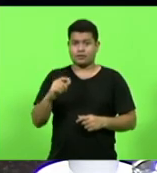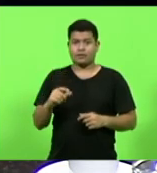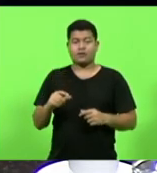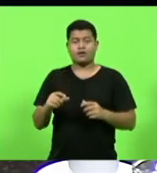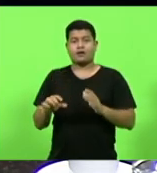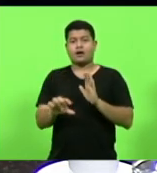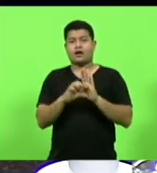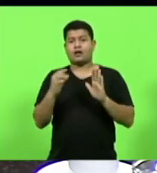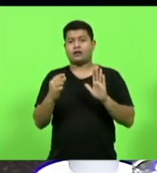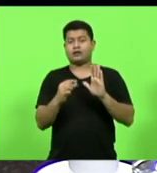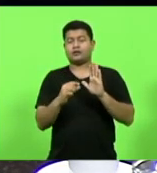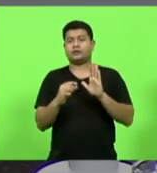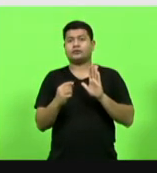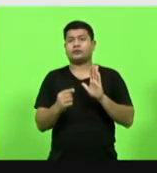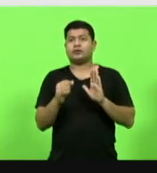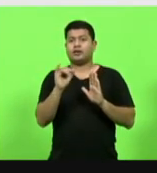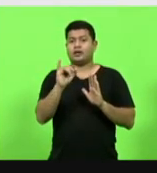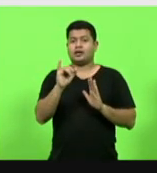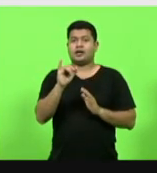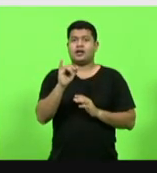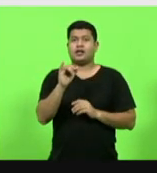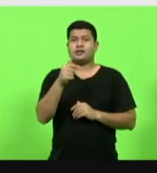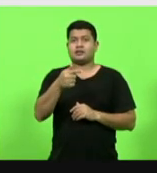7.3 do edital.